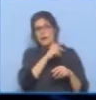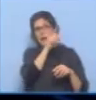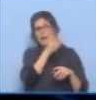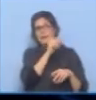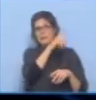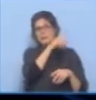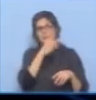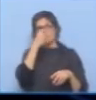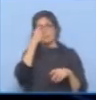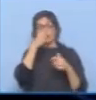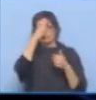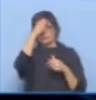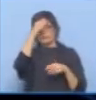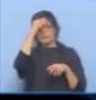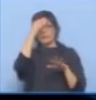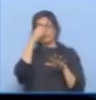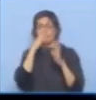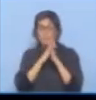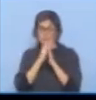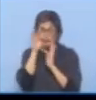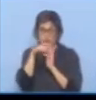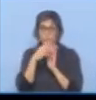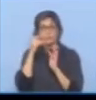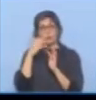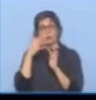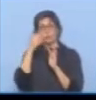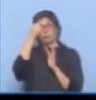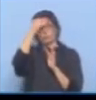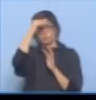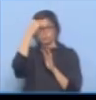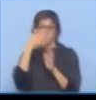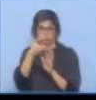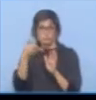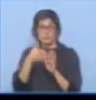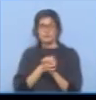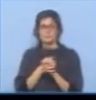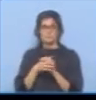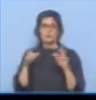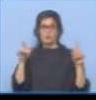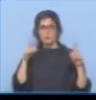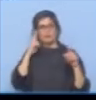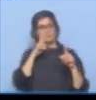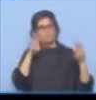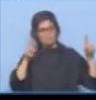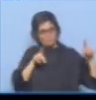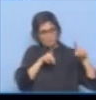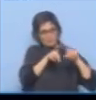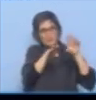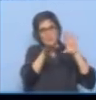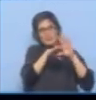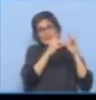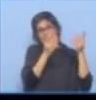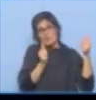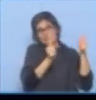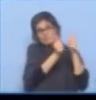depois de domingo. Portanto, quem quiser, não sei, a este momento provavelmente já não se conseguirá inscrever,